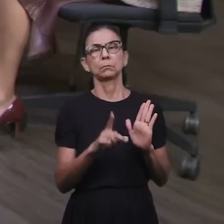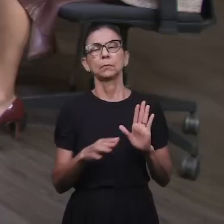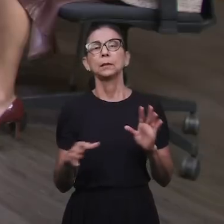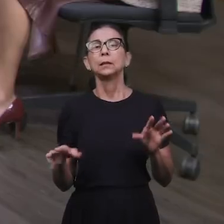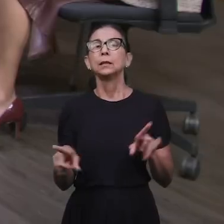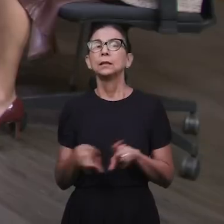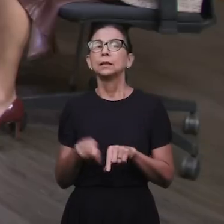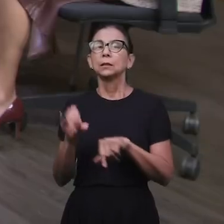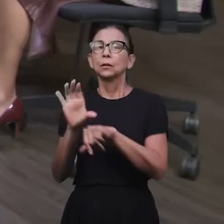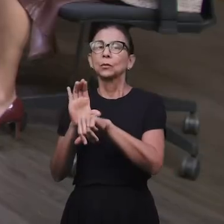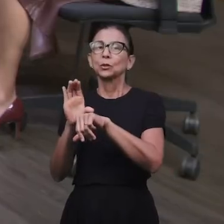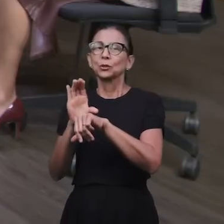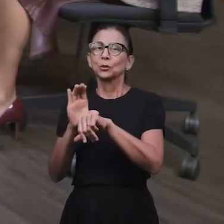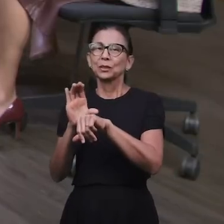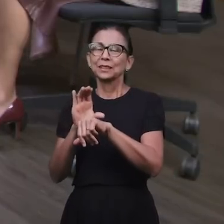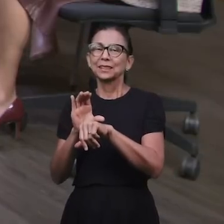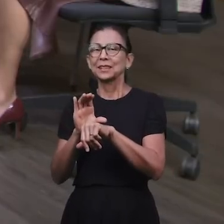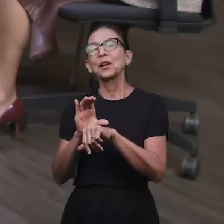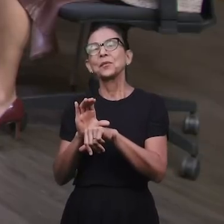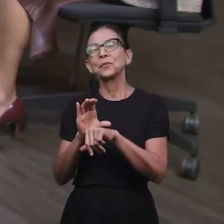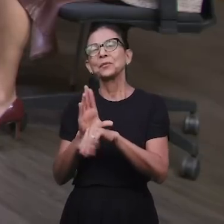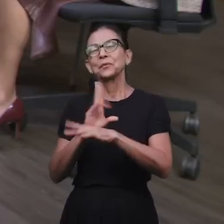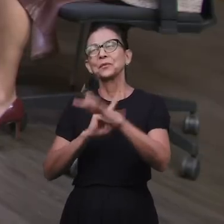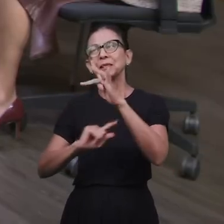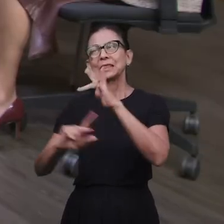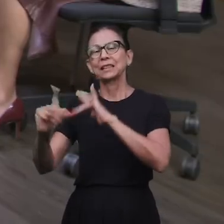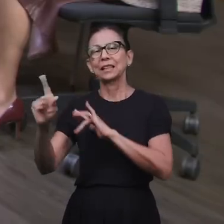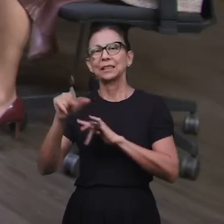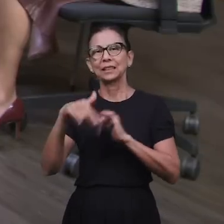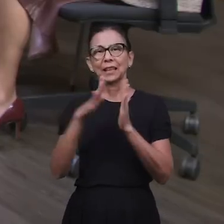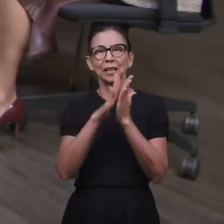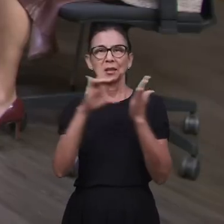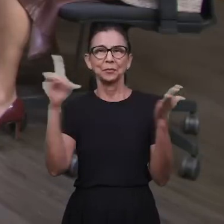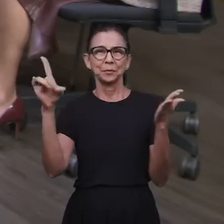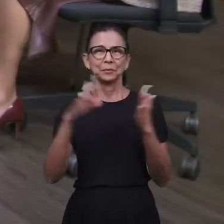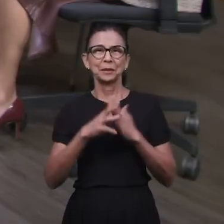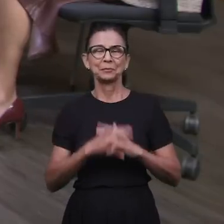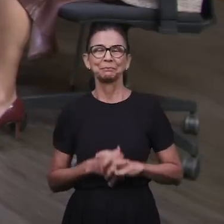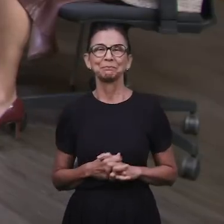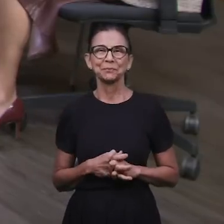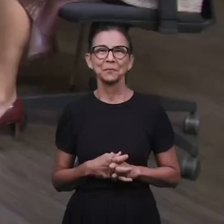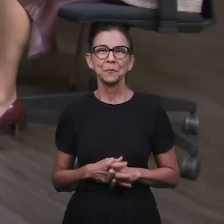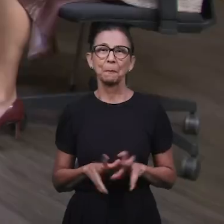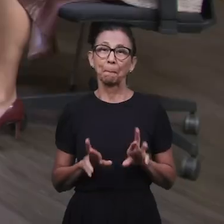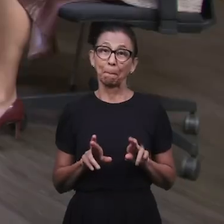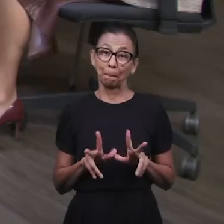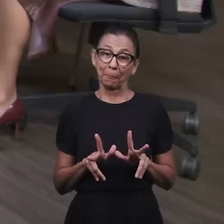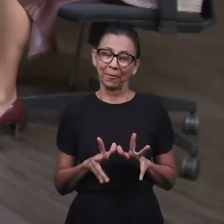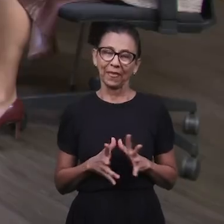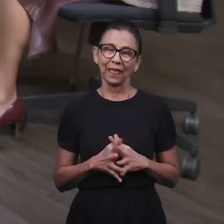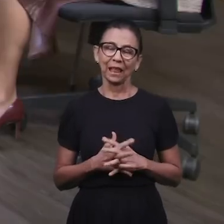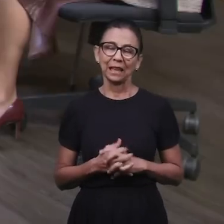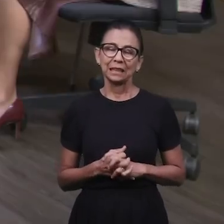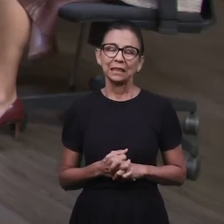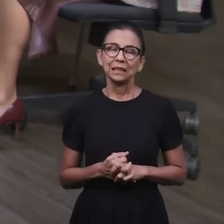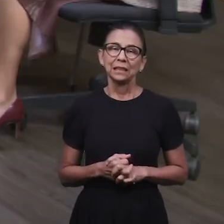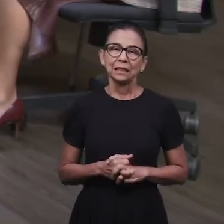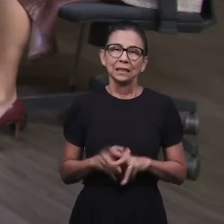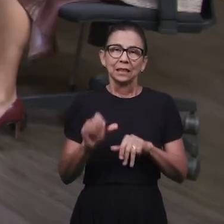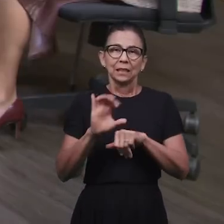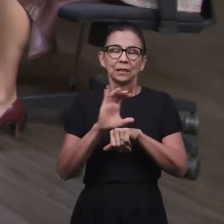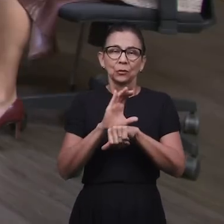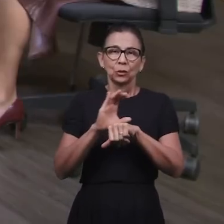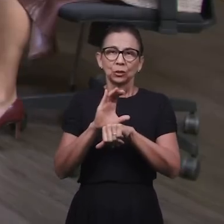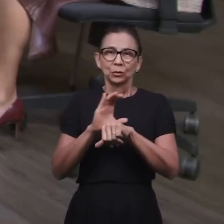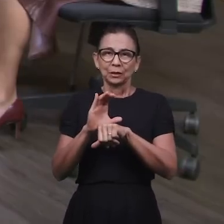normas, direitos e leis do nosso país. E temos uma Constituição para a eternidade, que é a palavra de Deus. É essa a diferença, né? E